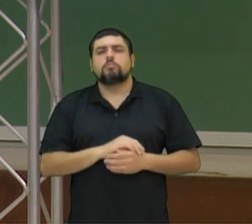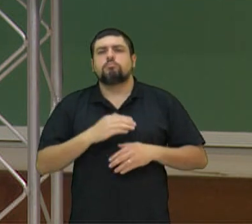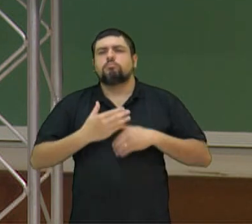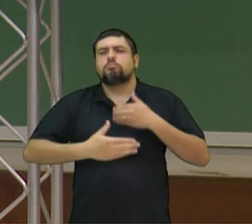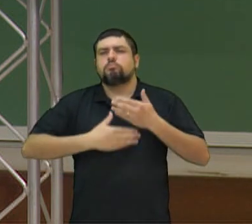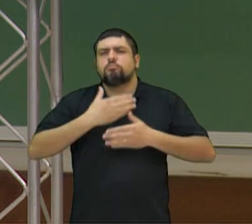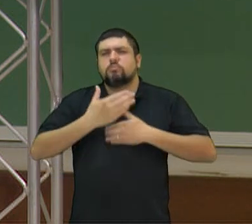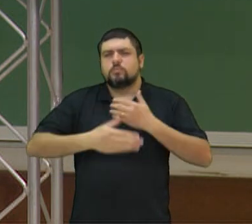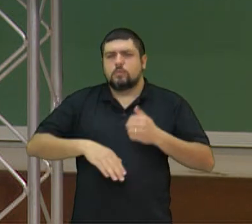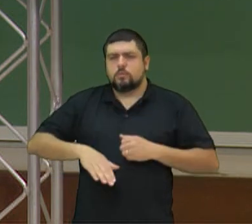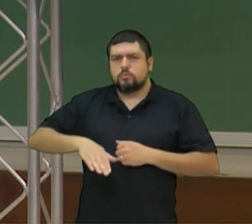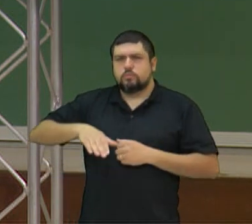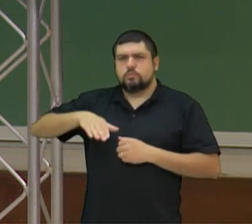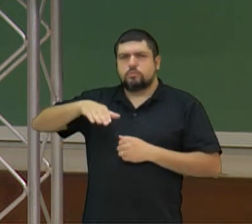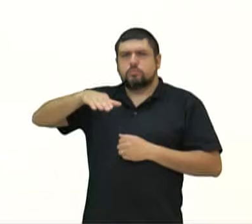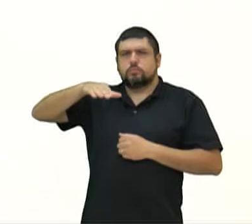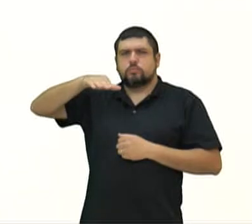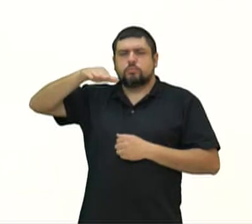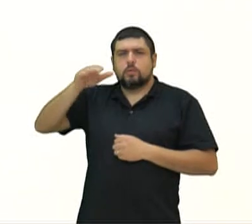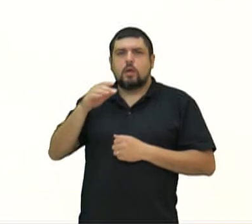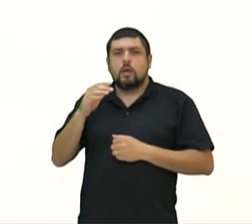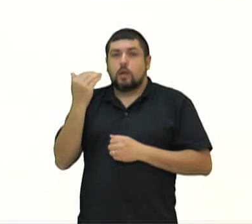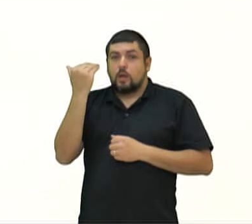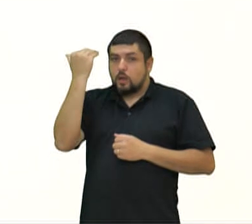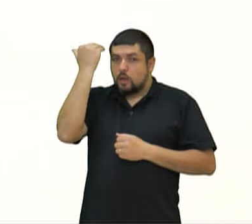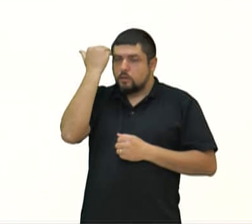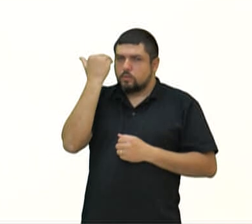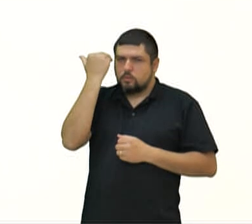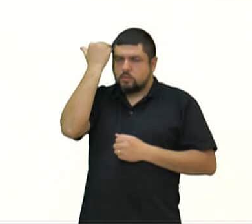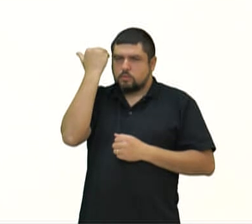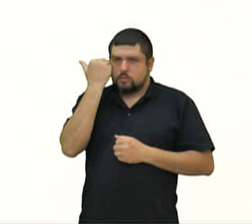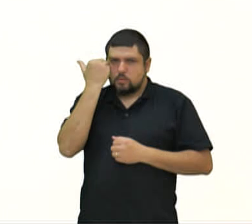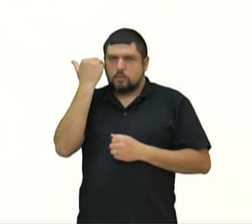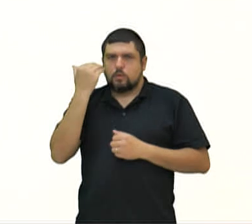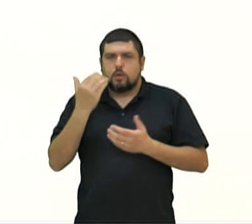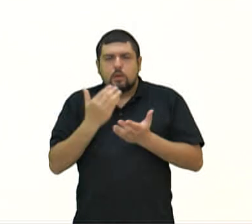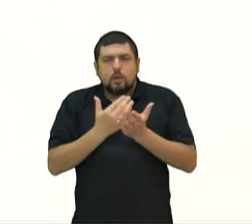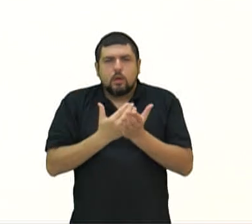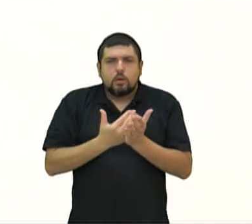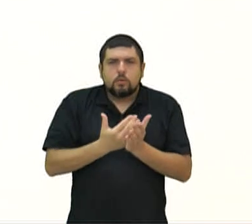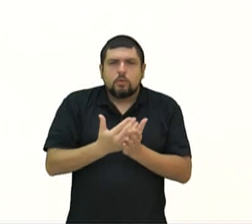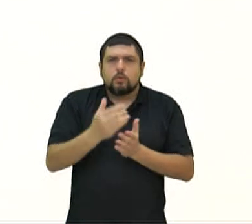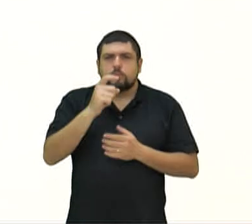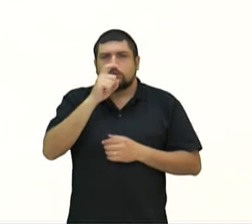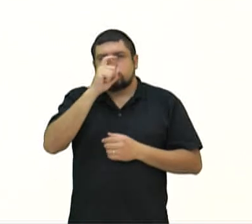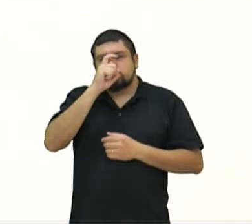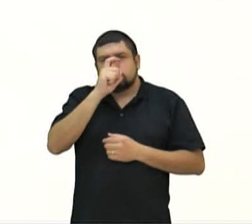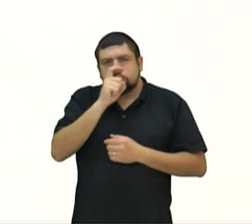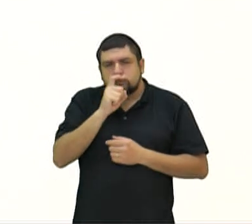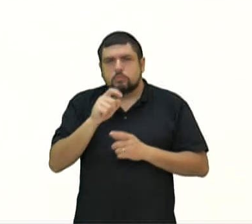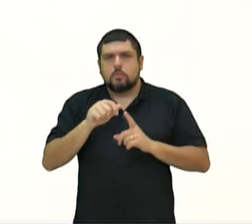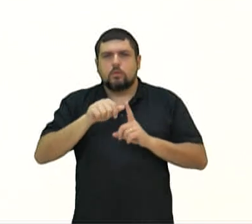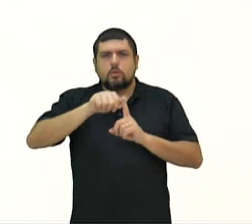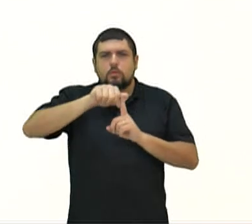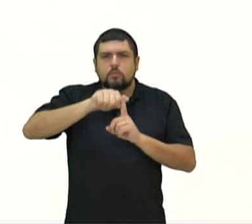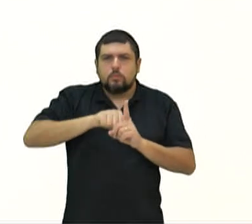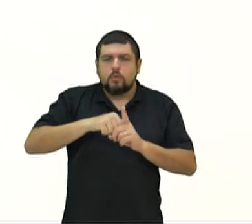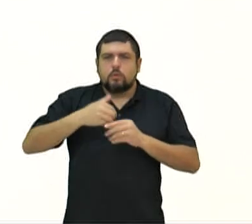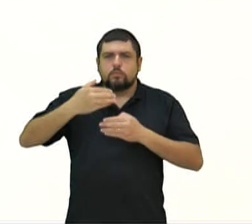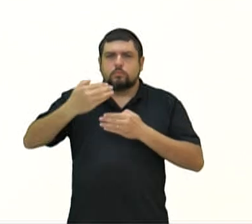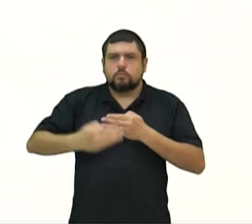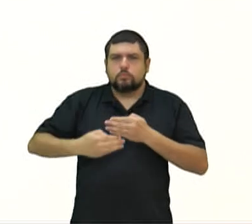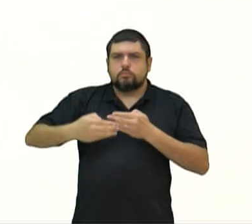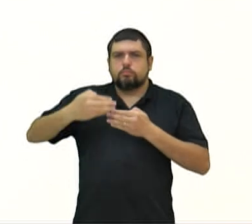na fase da puberdade, ou seja, ela vai passar a ter seus ciclos menstruais uma vez a cada mês, né, se caso esse